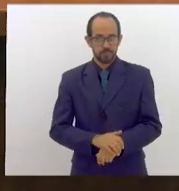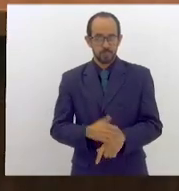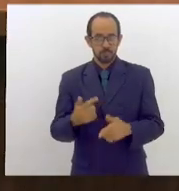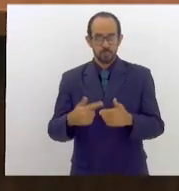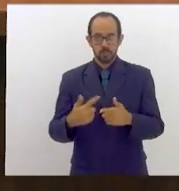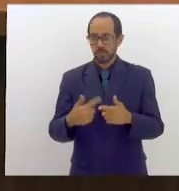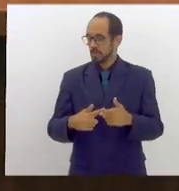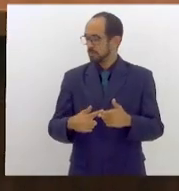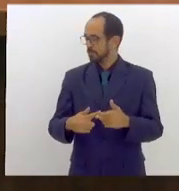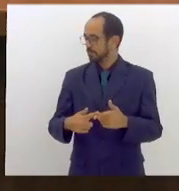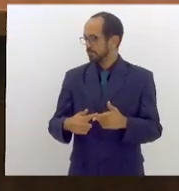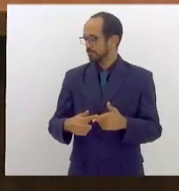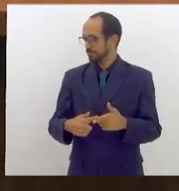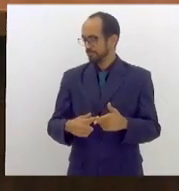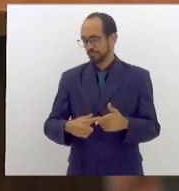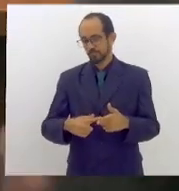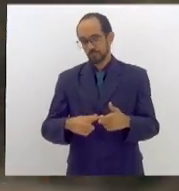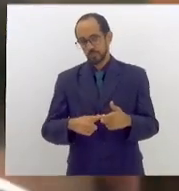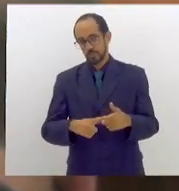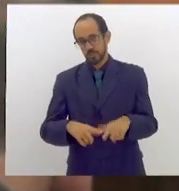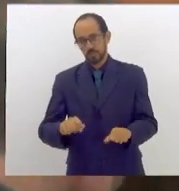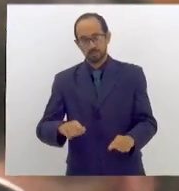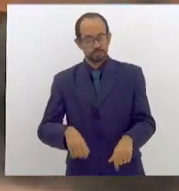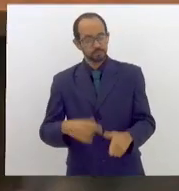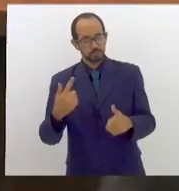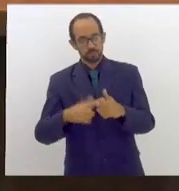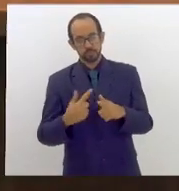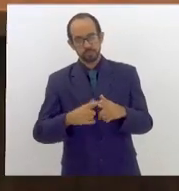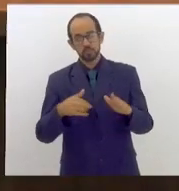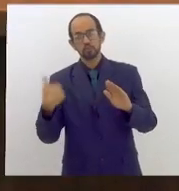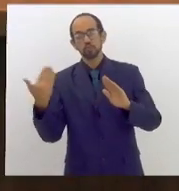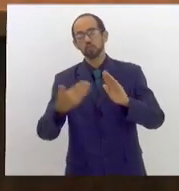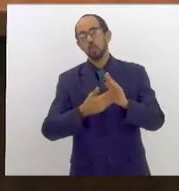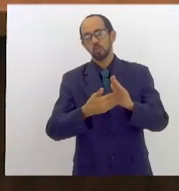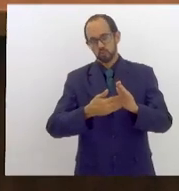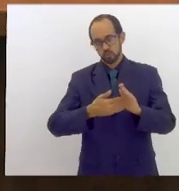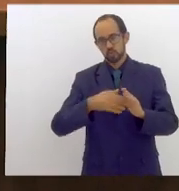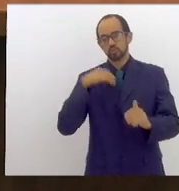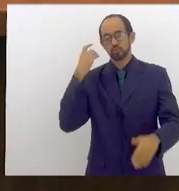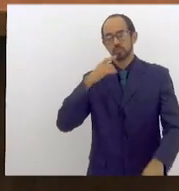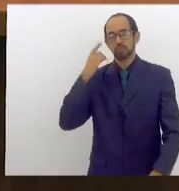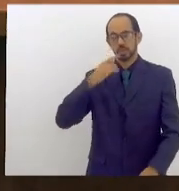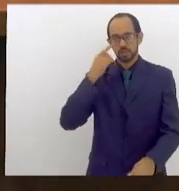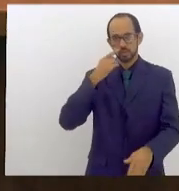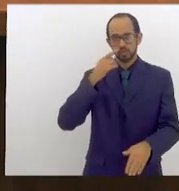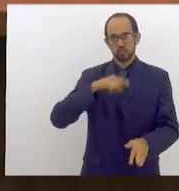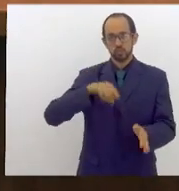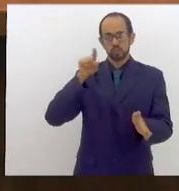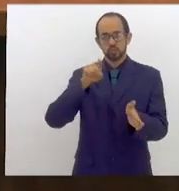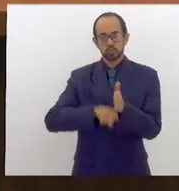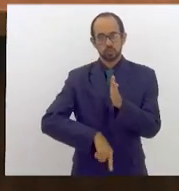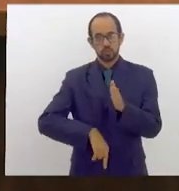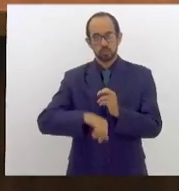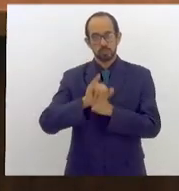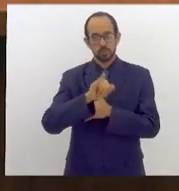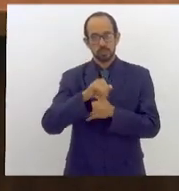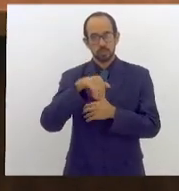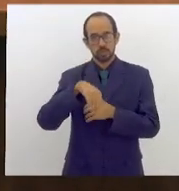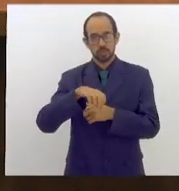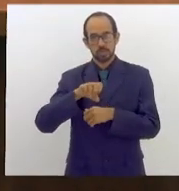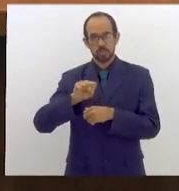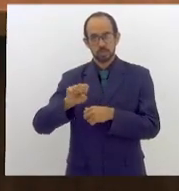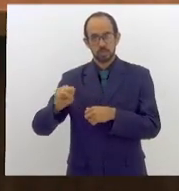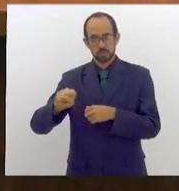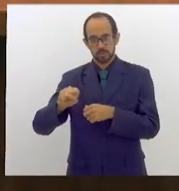presidente porque todos os deputados descontam para o INSS